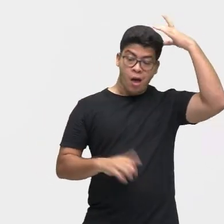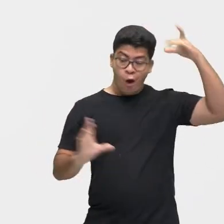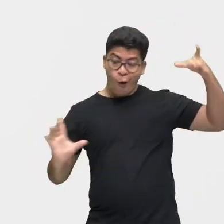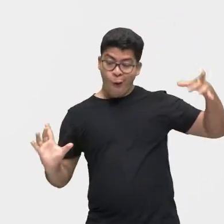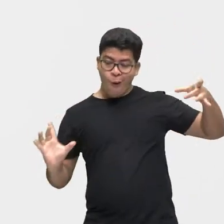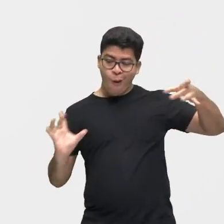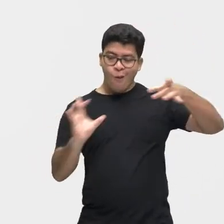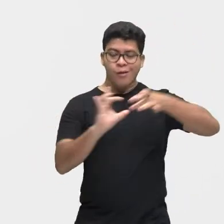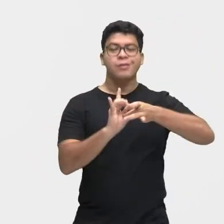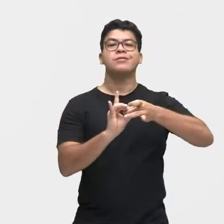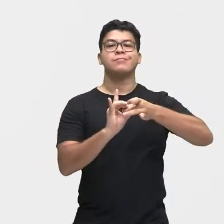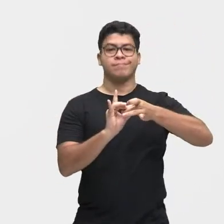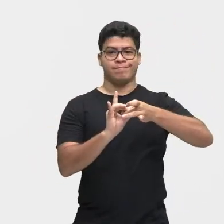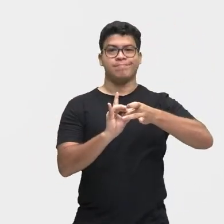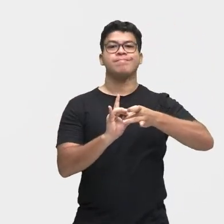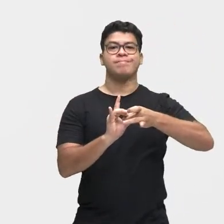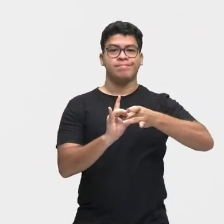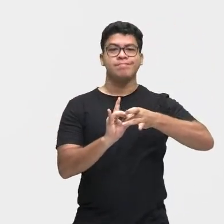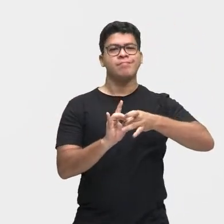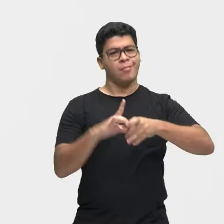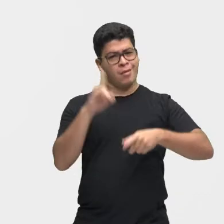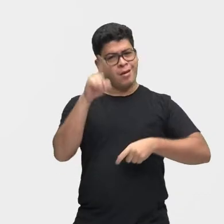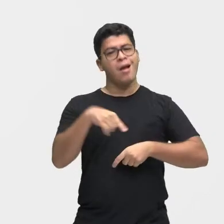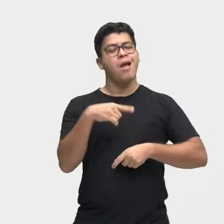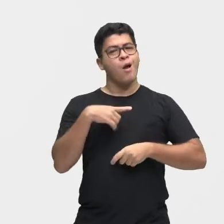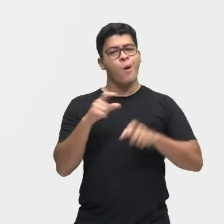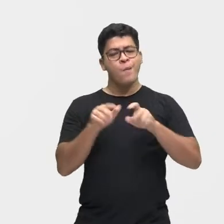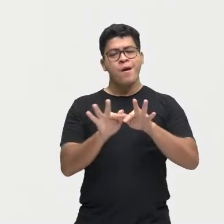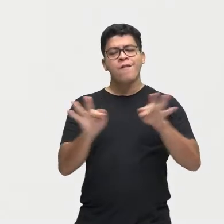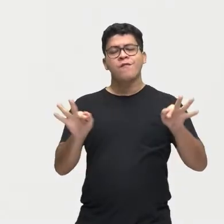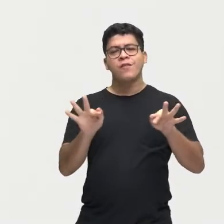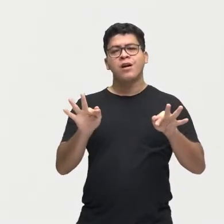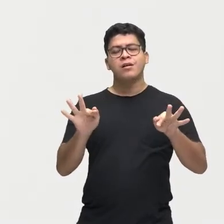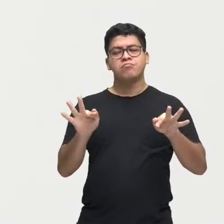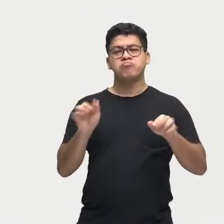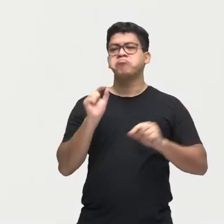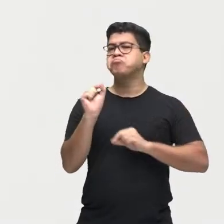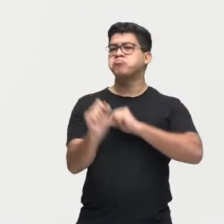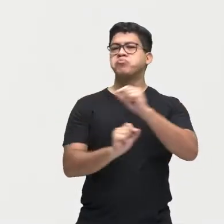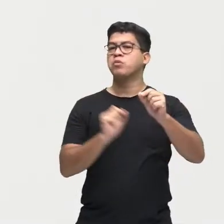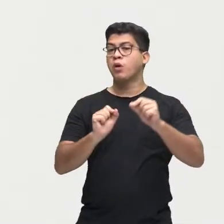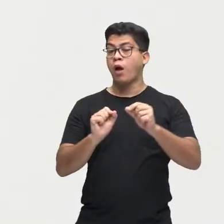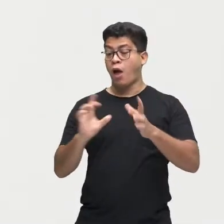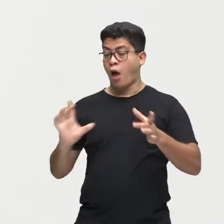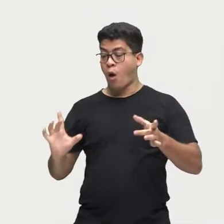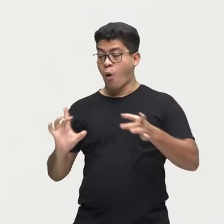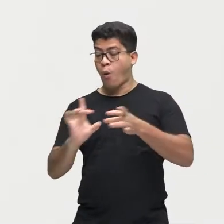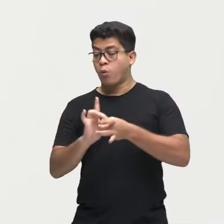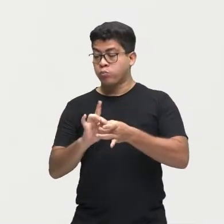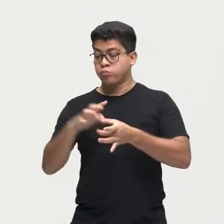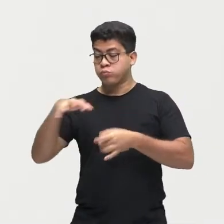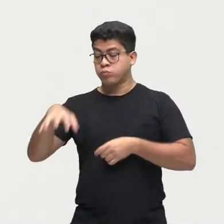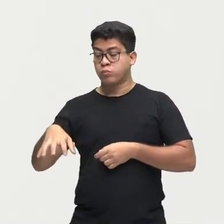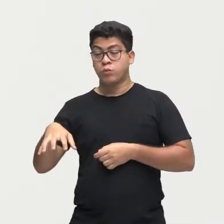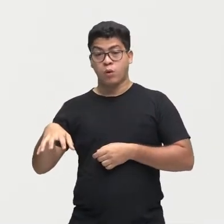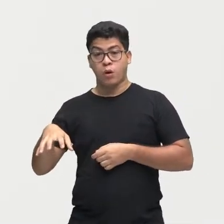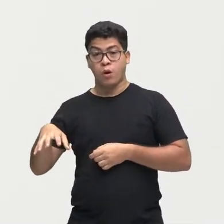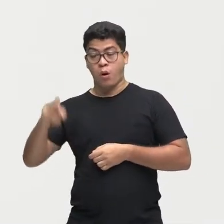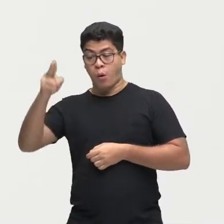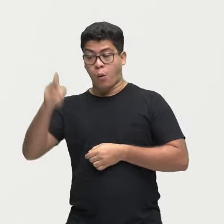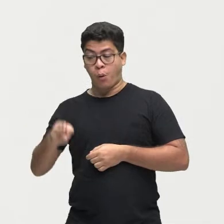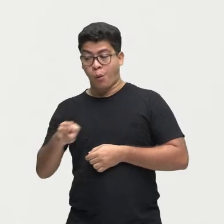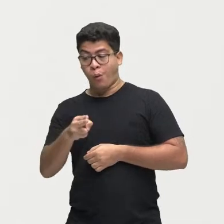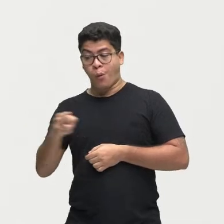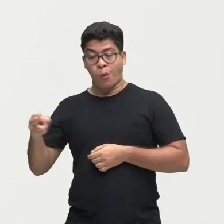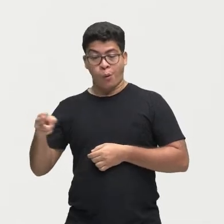né, vai ser definido por essa expressão. Então, união entre trono e altar. Ele vai